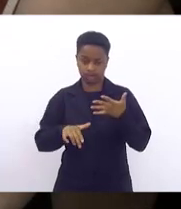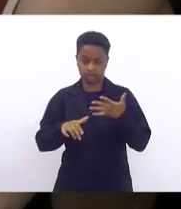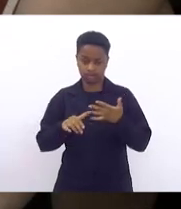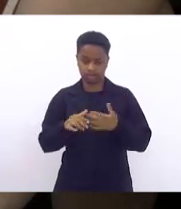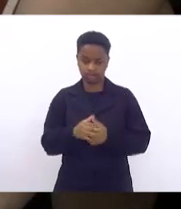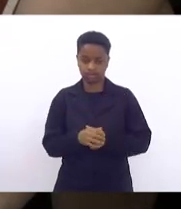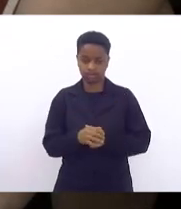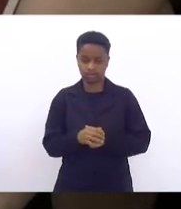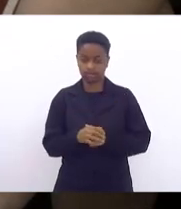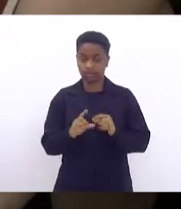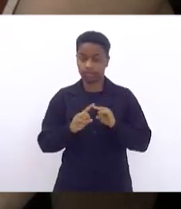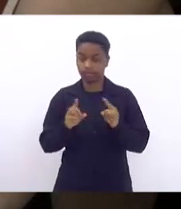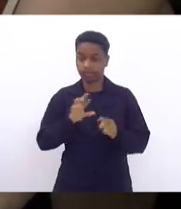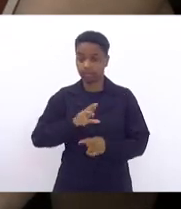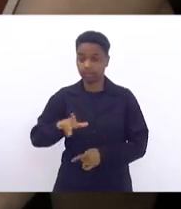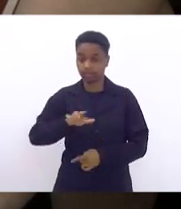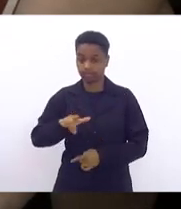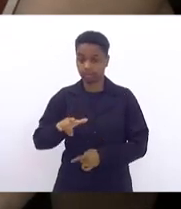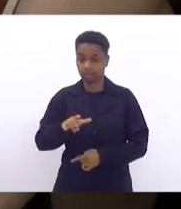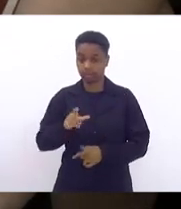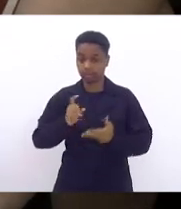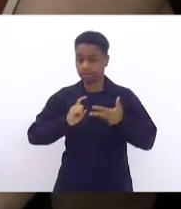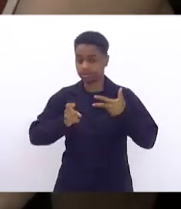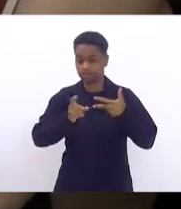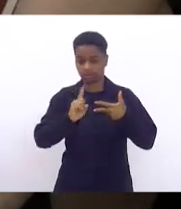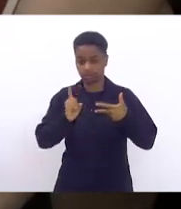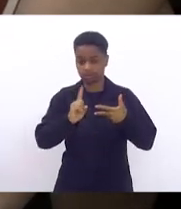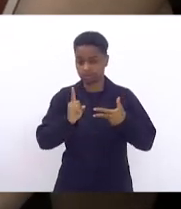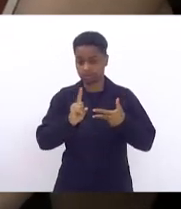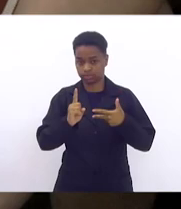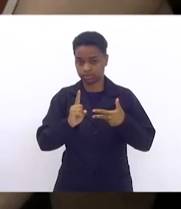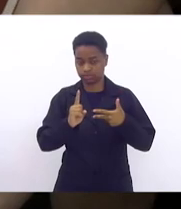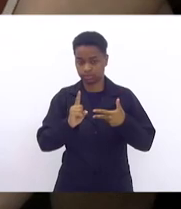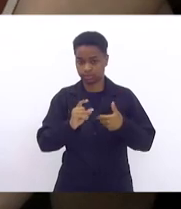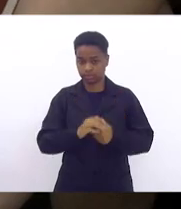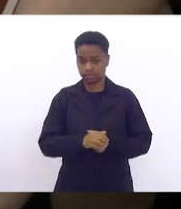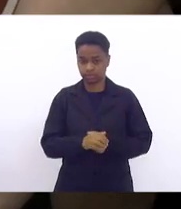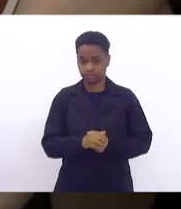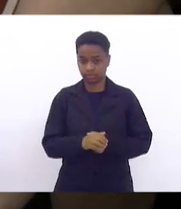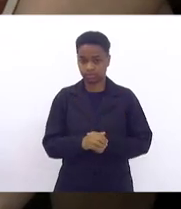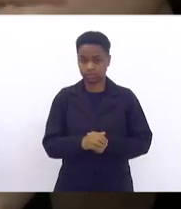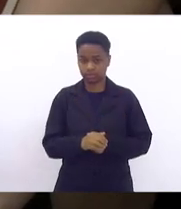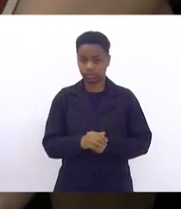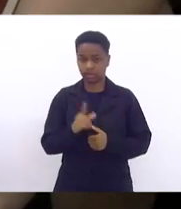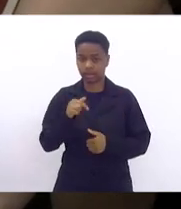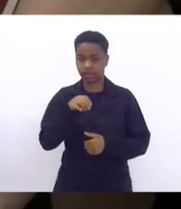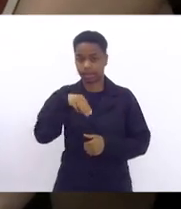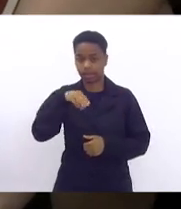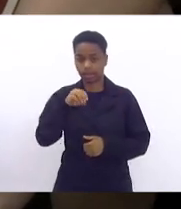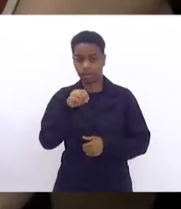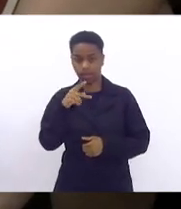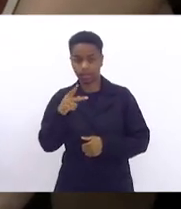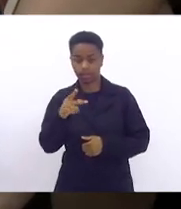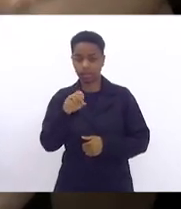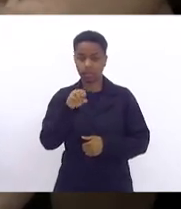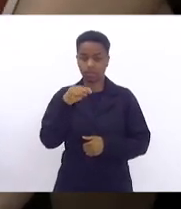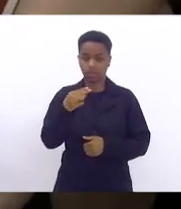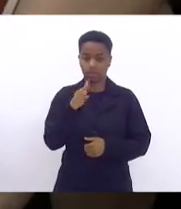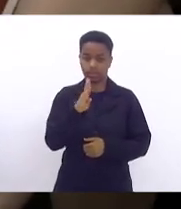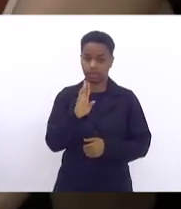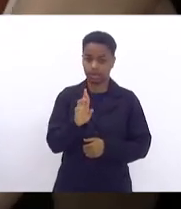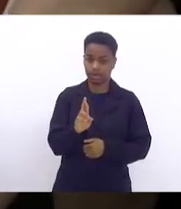Mas não é o órgão executivo. Órgãos executivos, é EMOP, é o